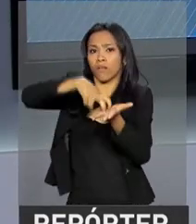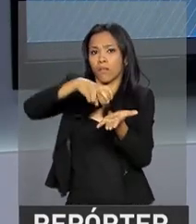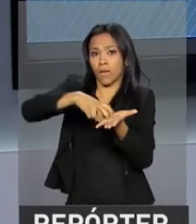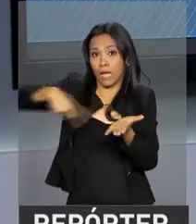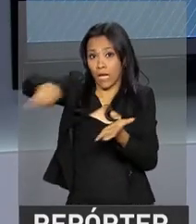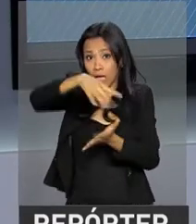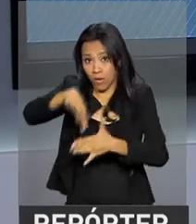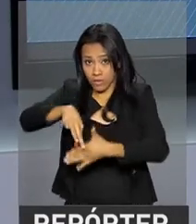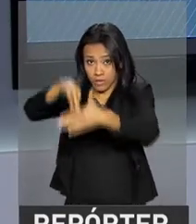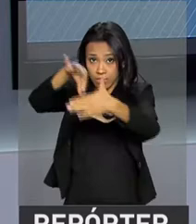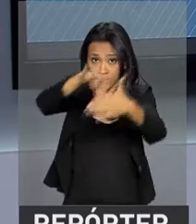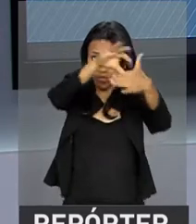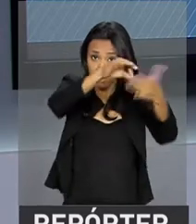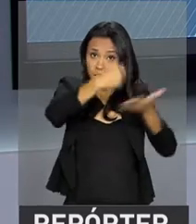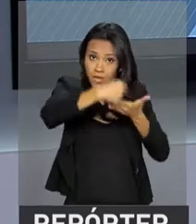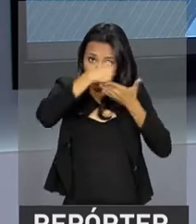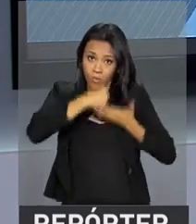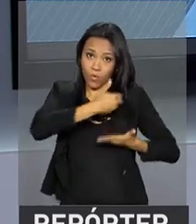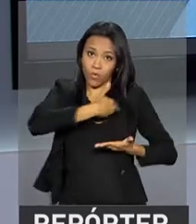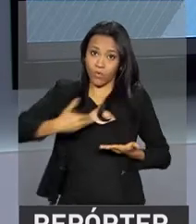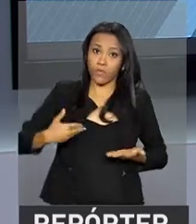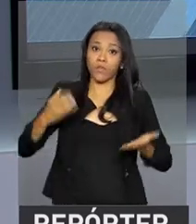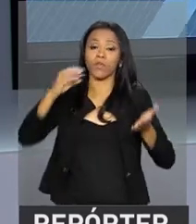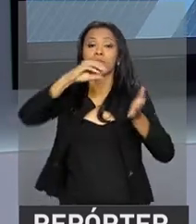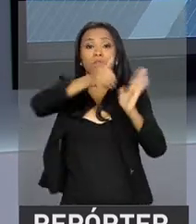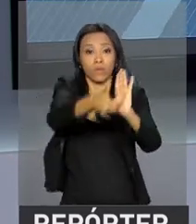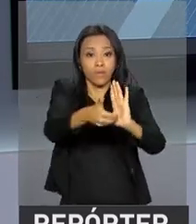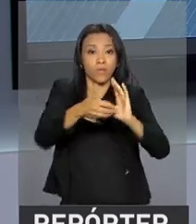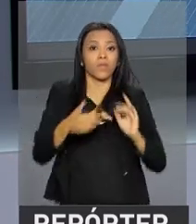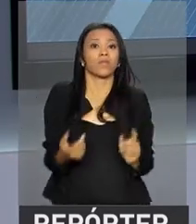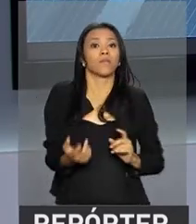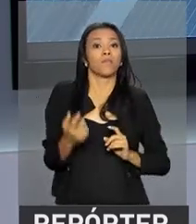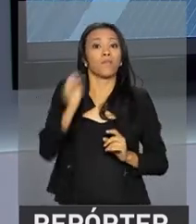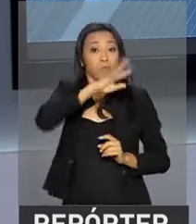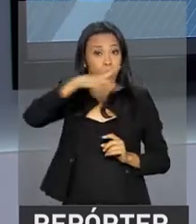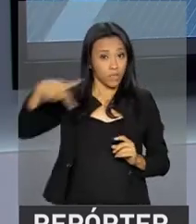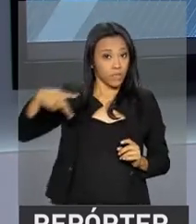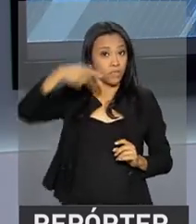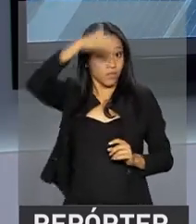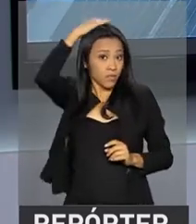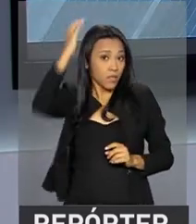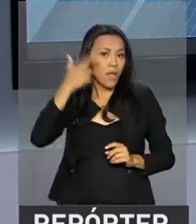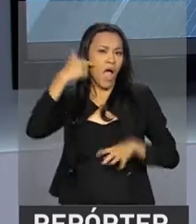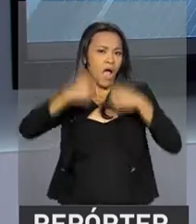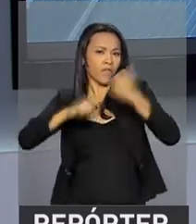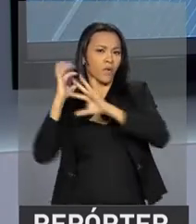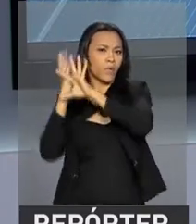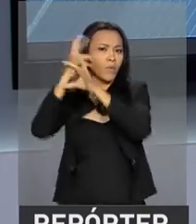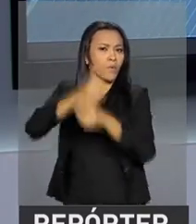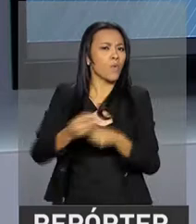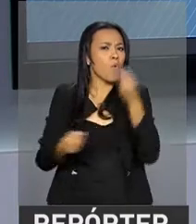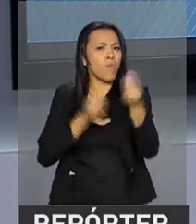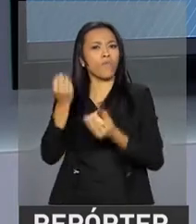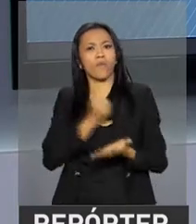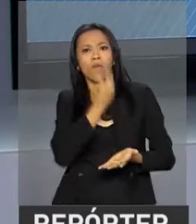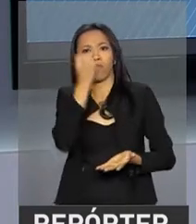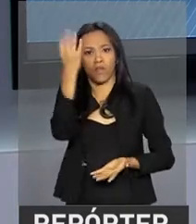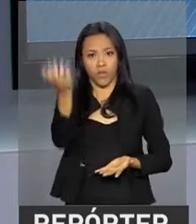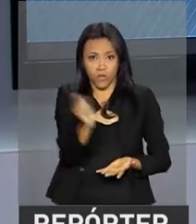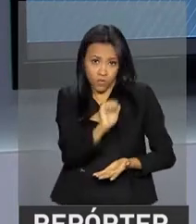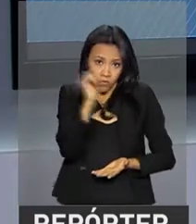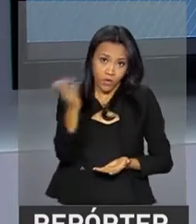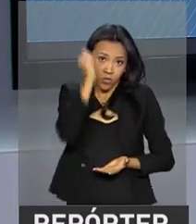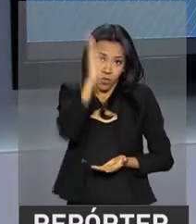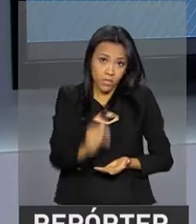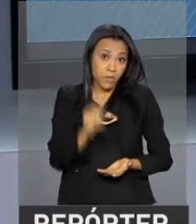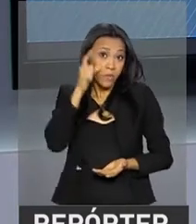base aliada do governo na Câmara dos Deputados. O presidente fez um balanço da última viagem ao exterior e destacou o interesse cada